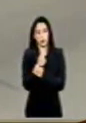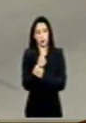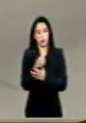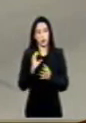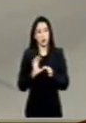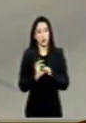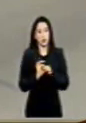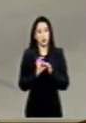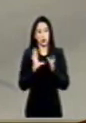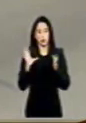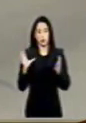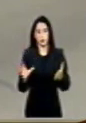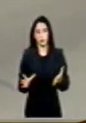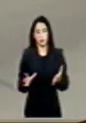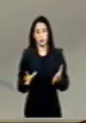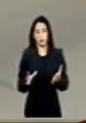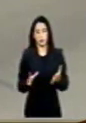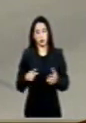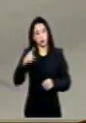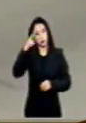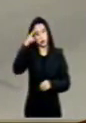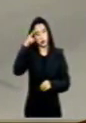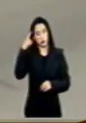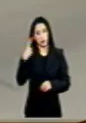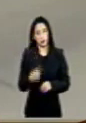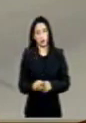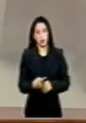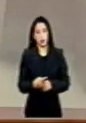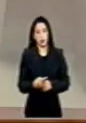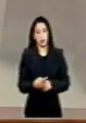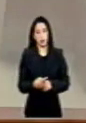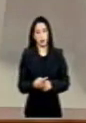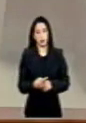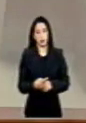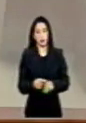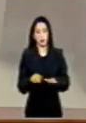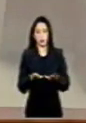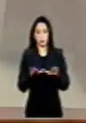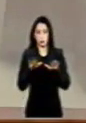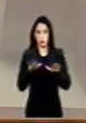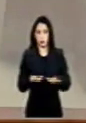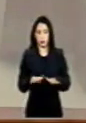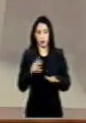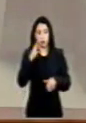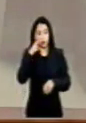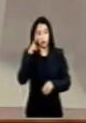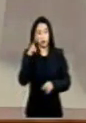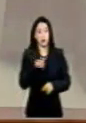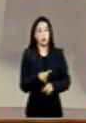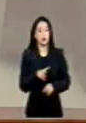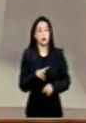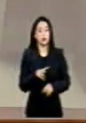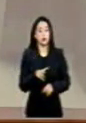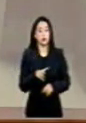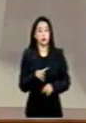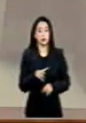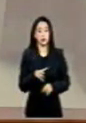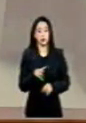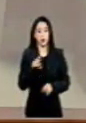e independente do mandato parlamentar. E em atenção ao regime